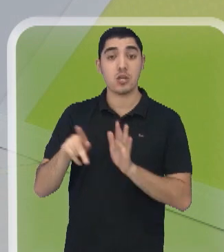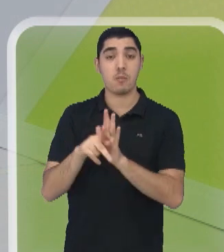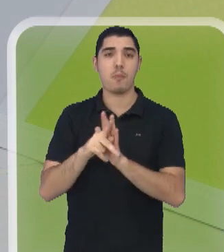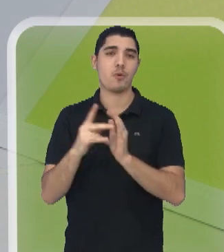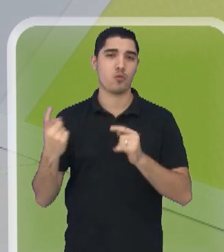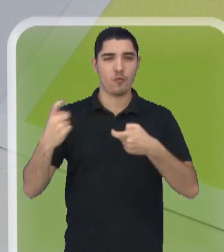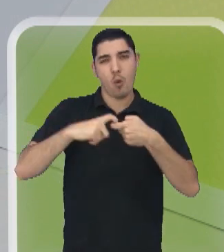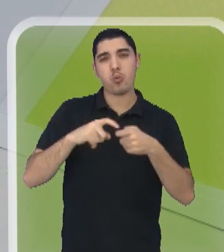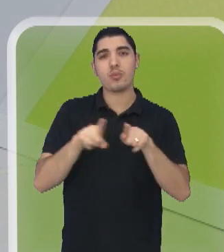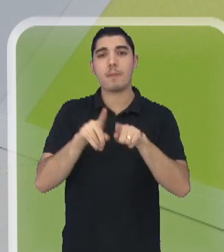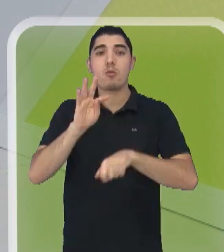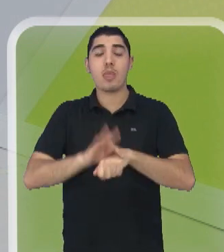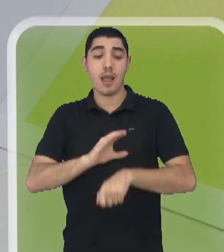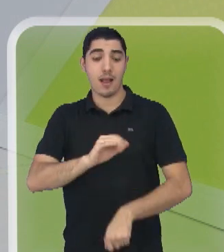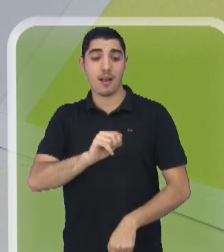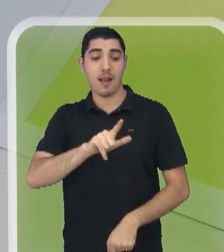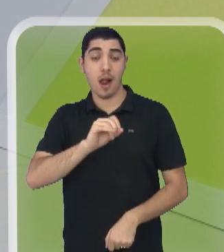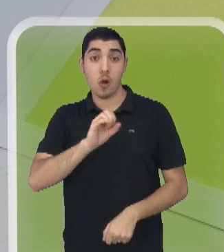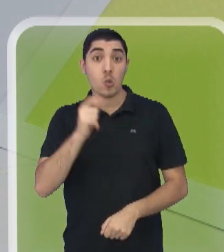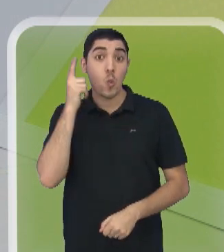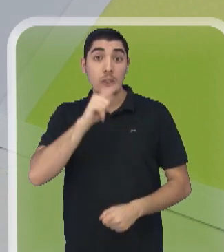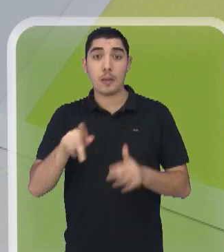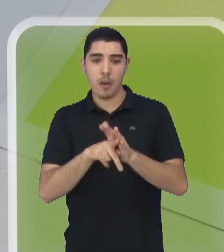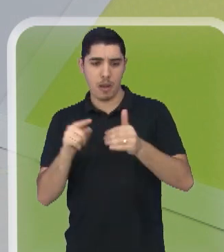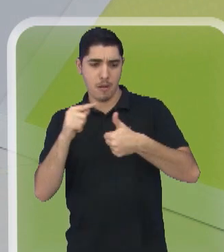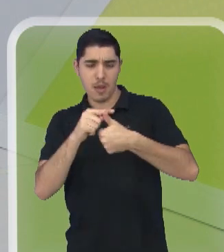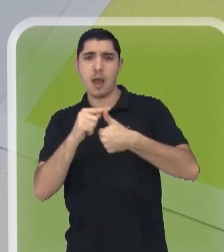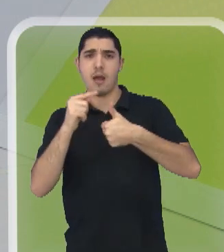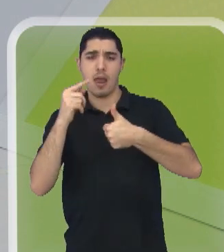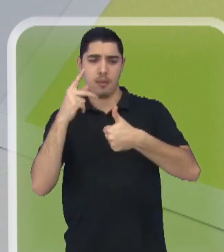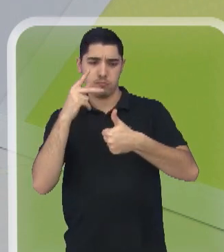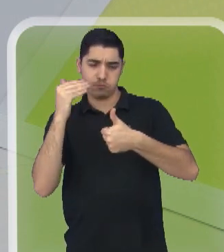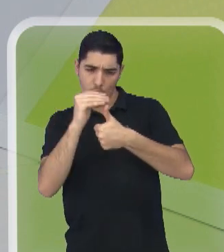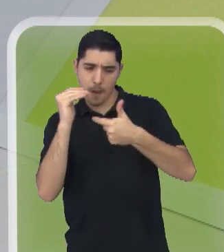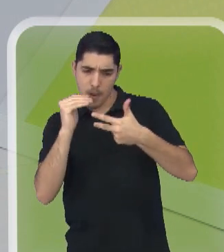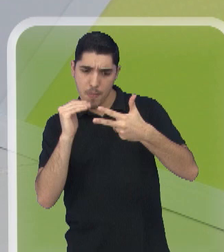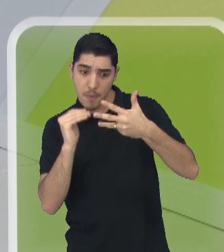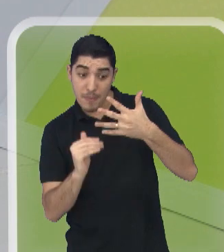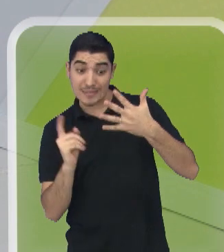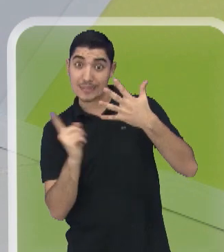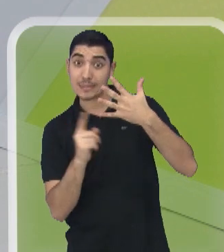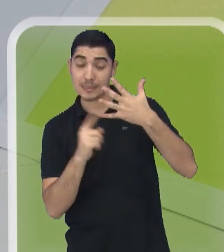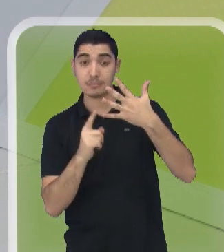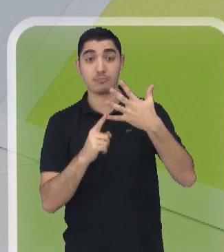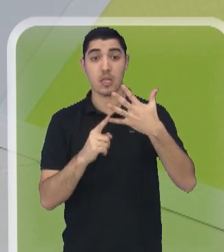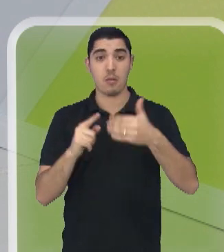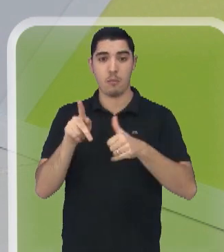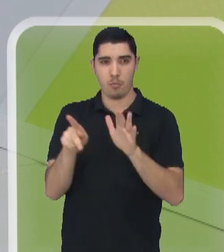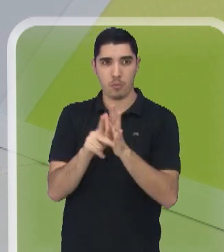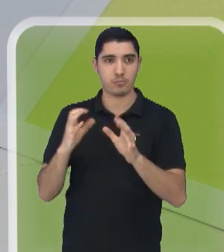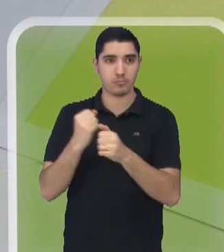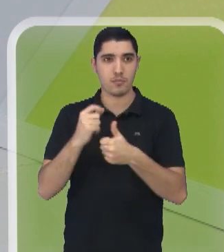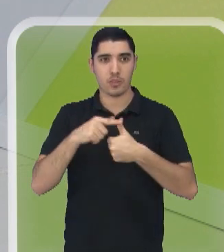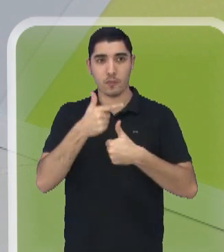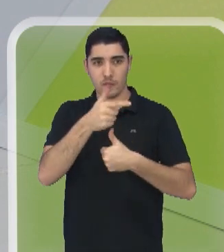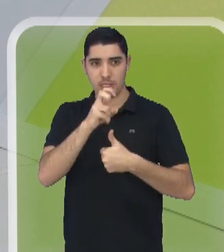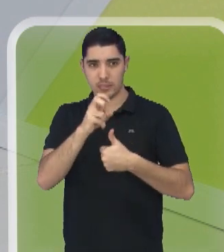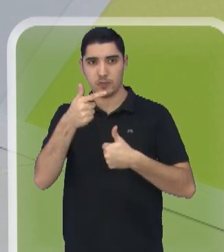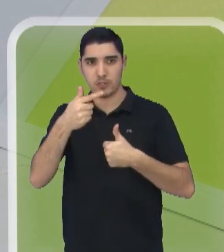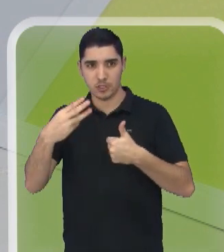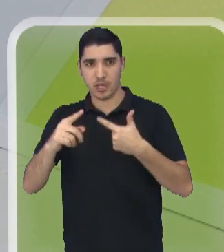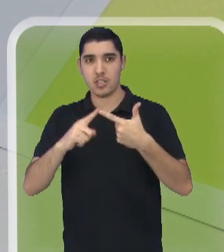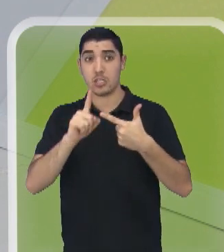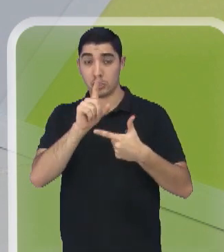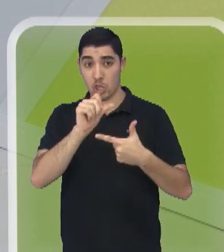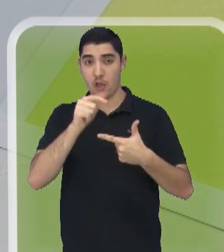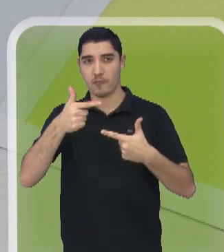Schwank, fechando a partida no tie-break por 3-7-2, com parciais de 25-23, 19-25, 25-21,